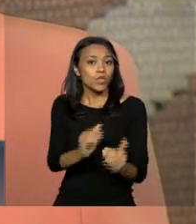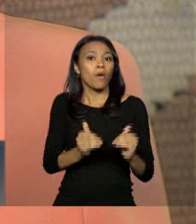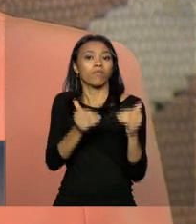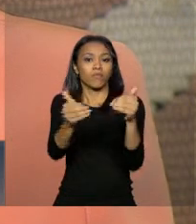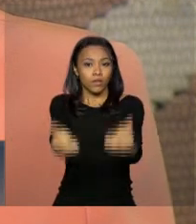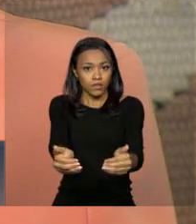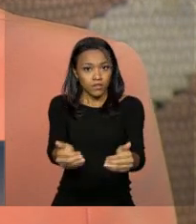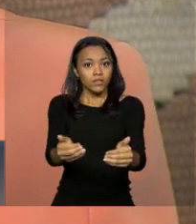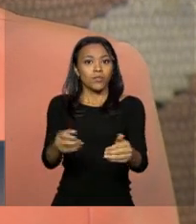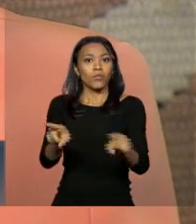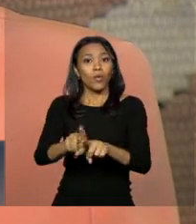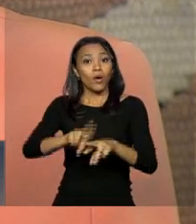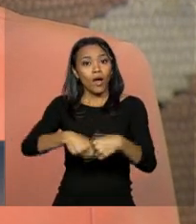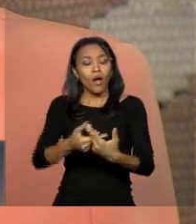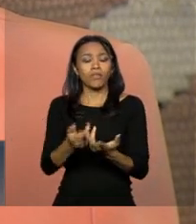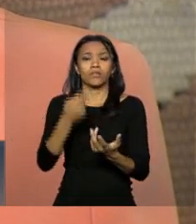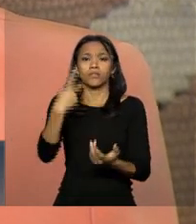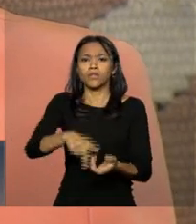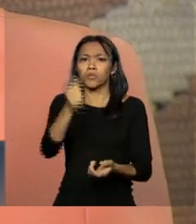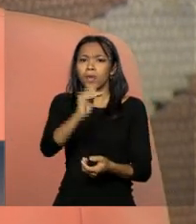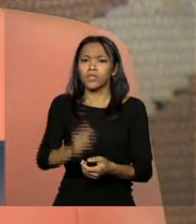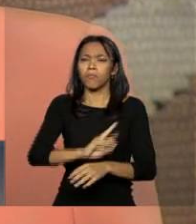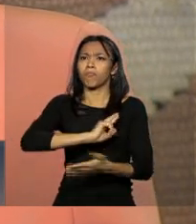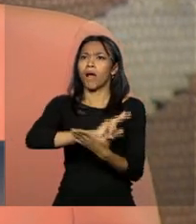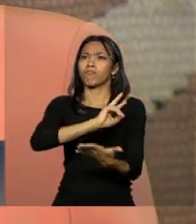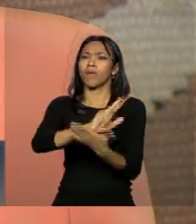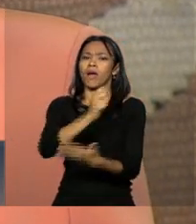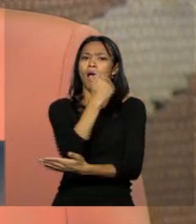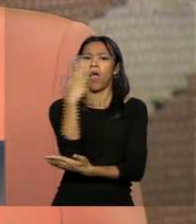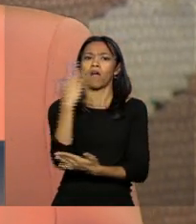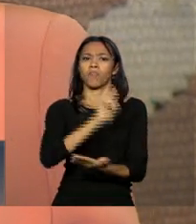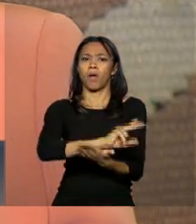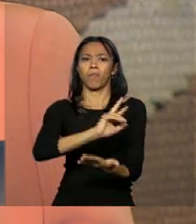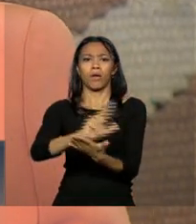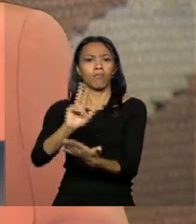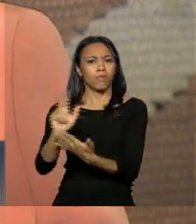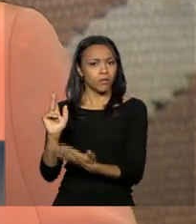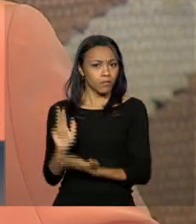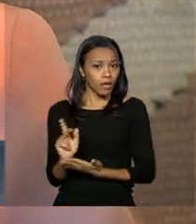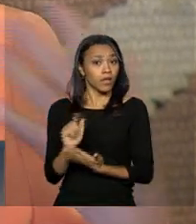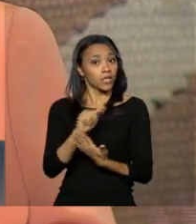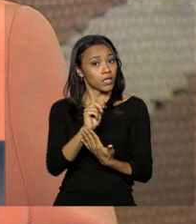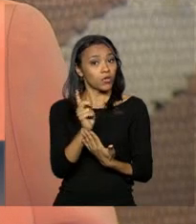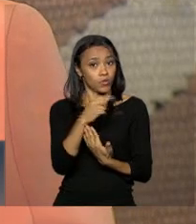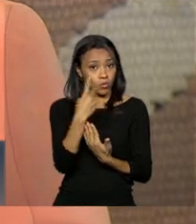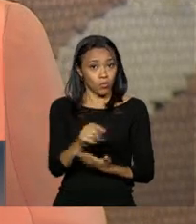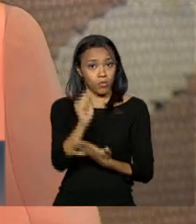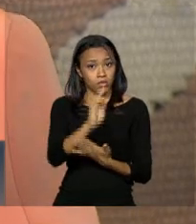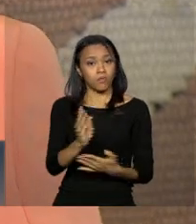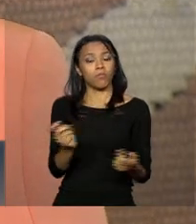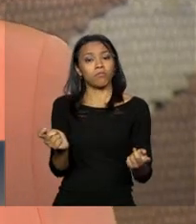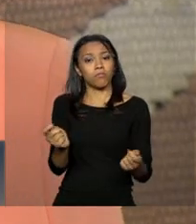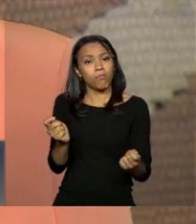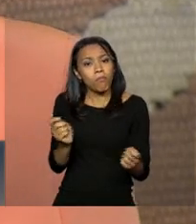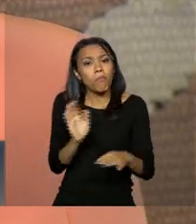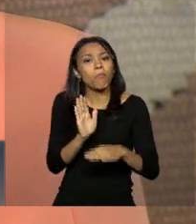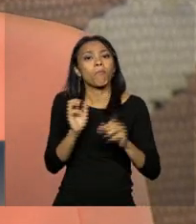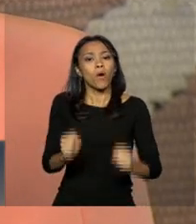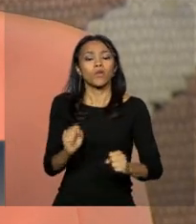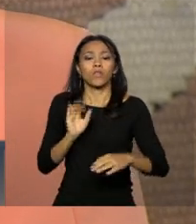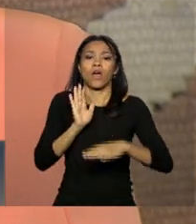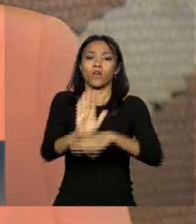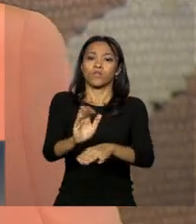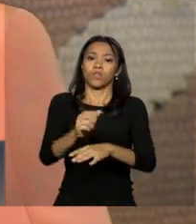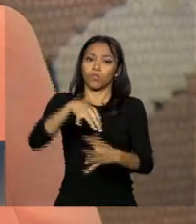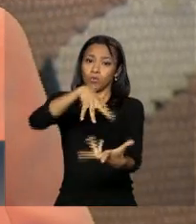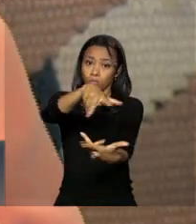com a maior biodiversidade do mundo dê o seu contributo para o mundo, apesar da agricultura,